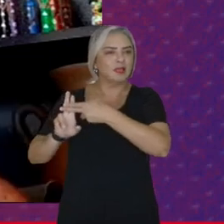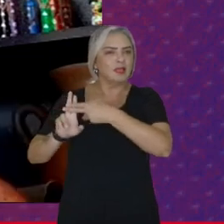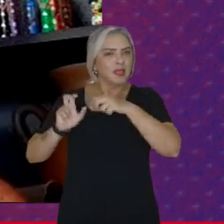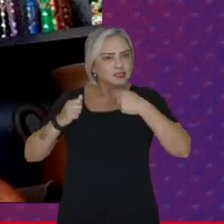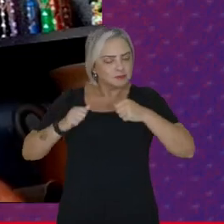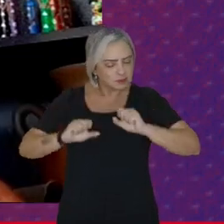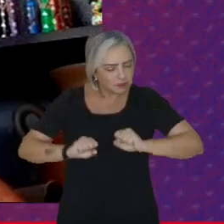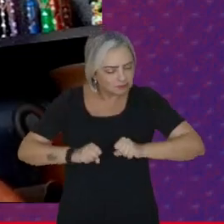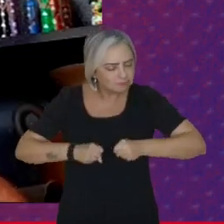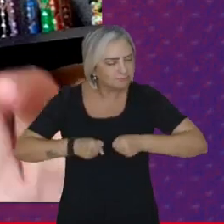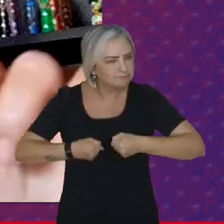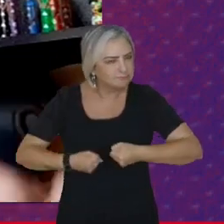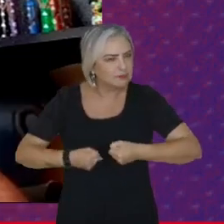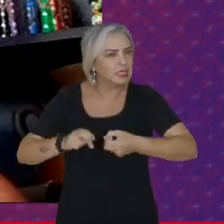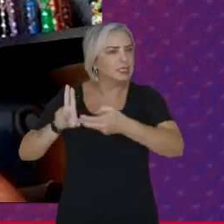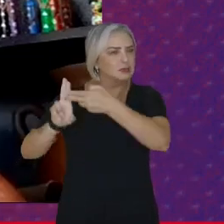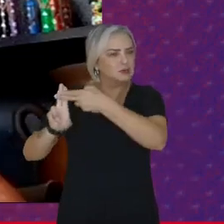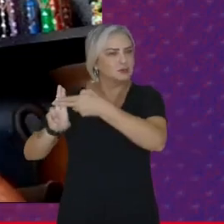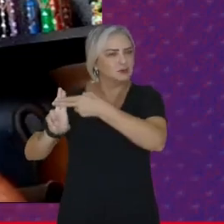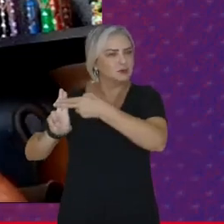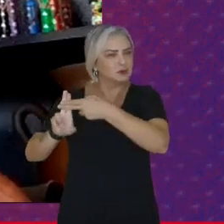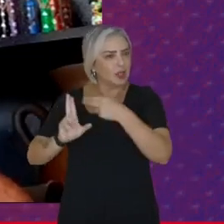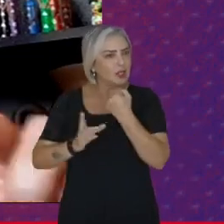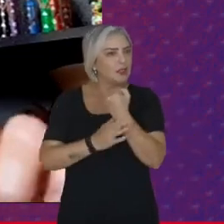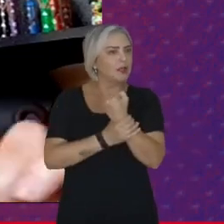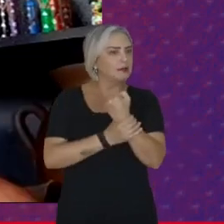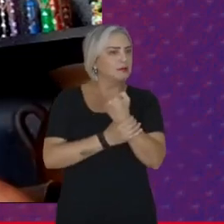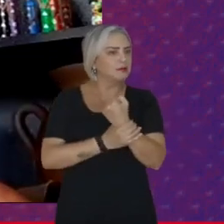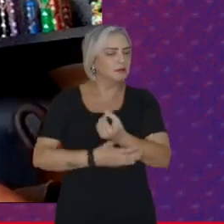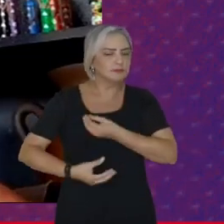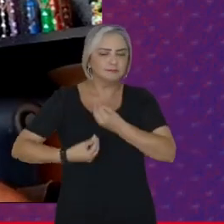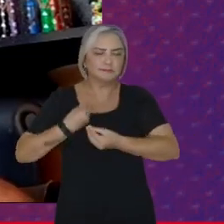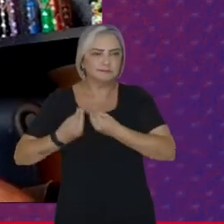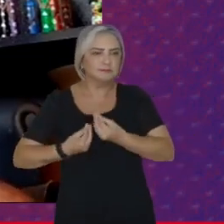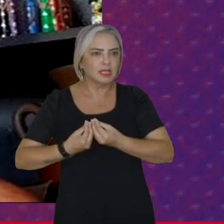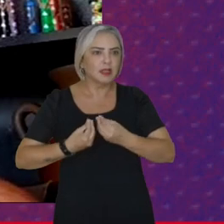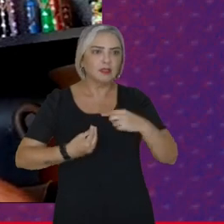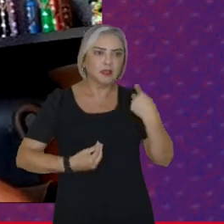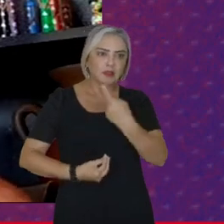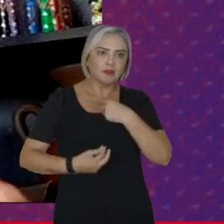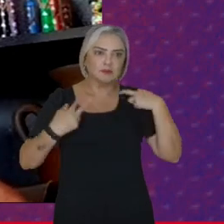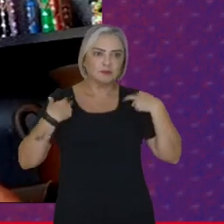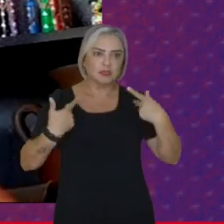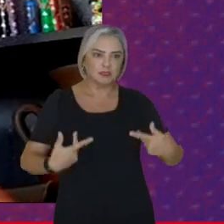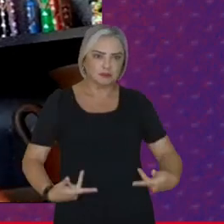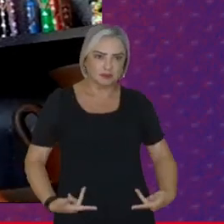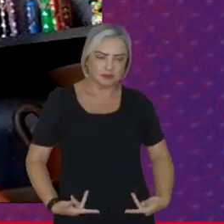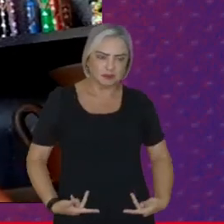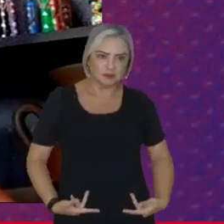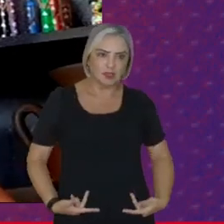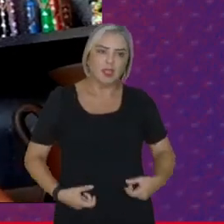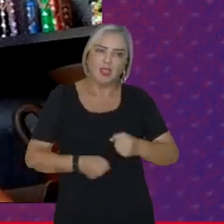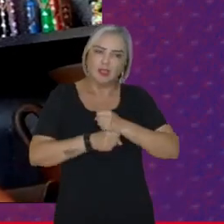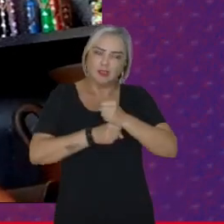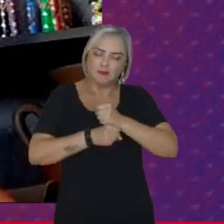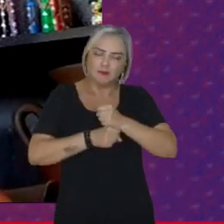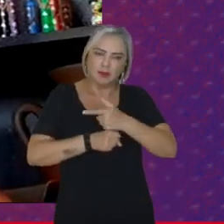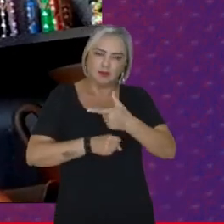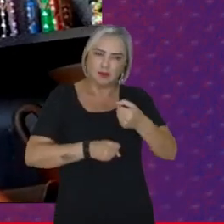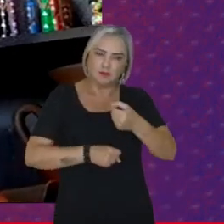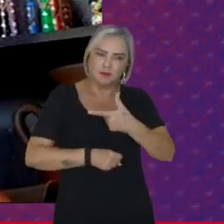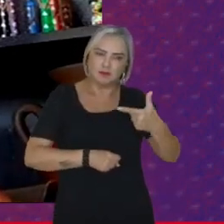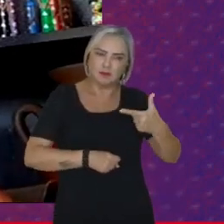precisa fortalecer esse SUS para garantir a sobrevivência da nossa humanidade. Então, é um ano que vai nos trazer